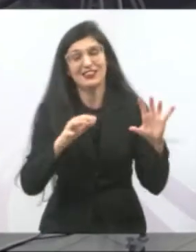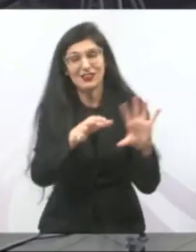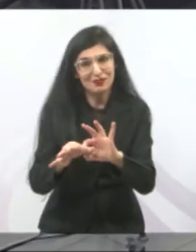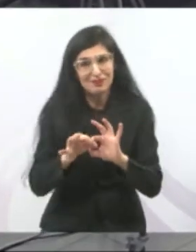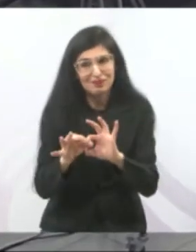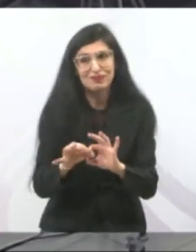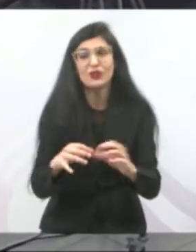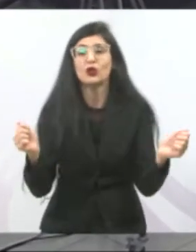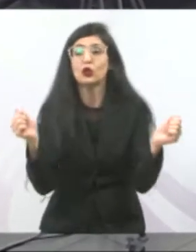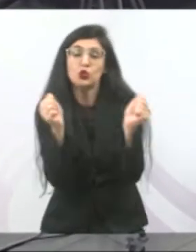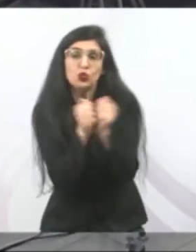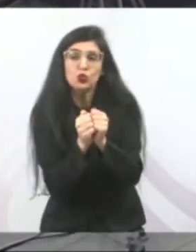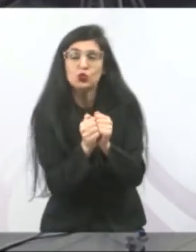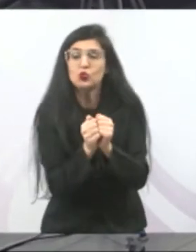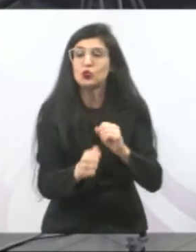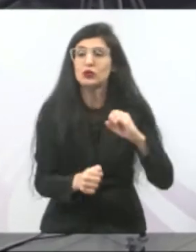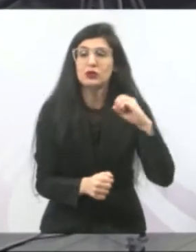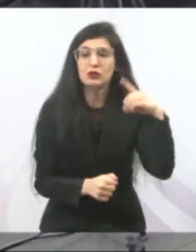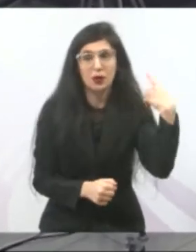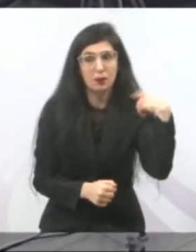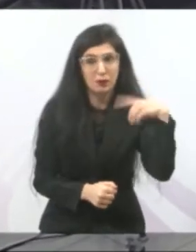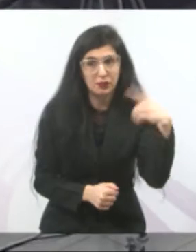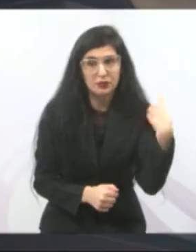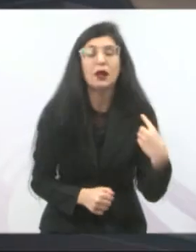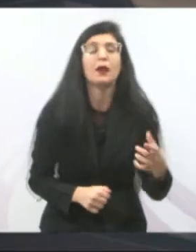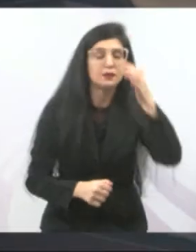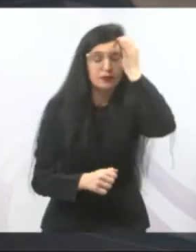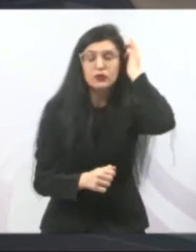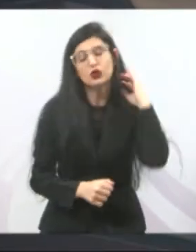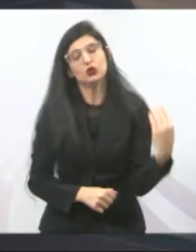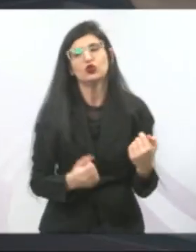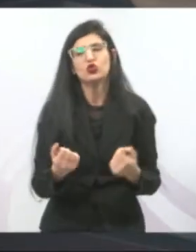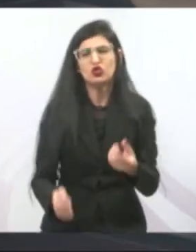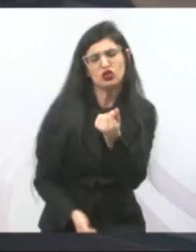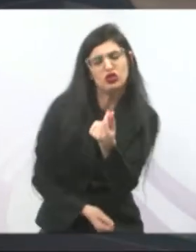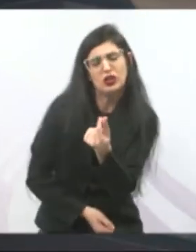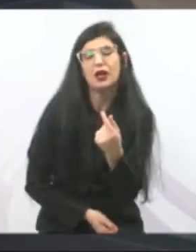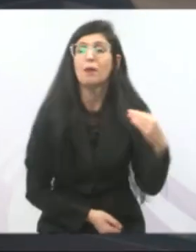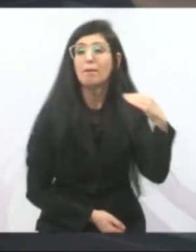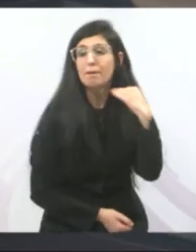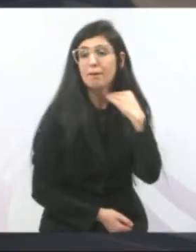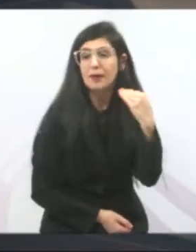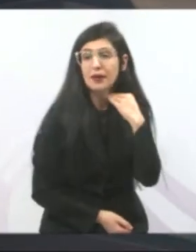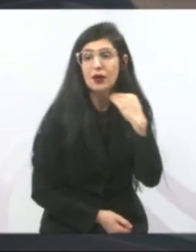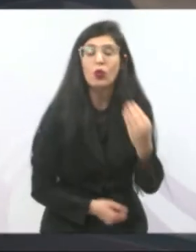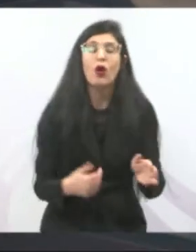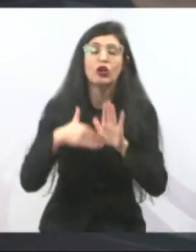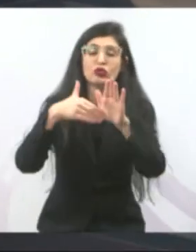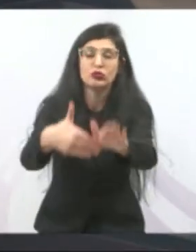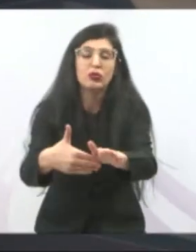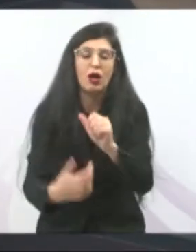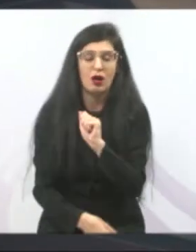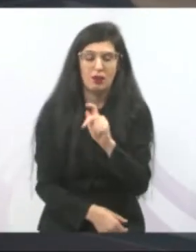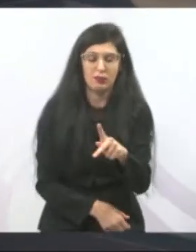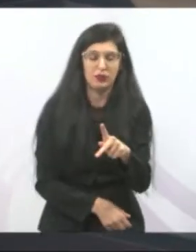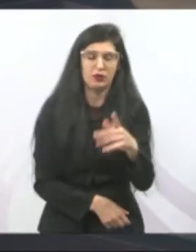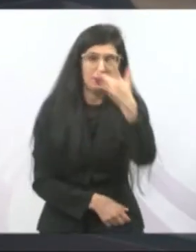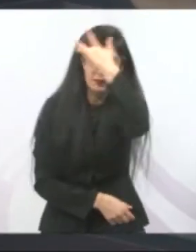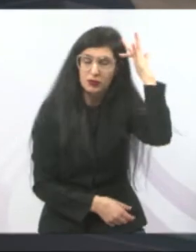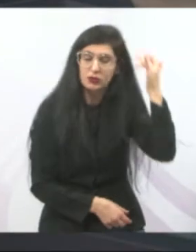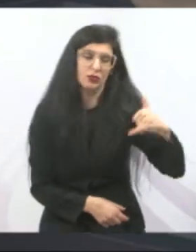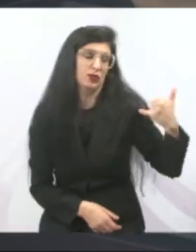Requeremos ao excelentíssimo senhor presidente dessa casa, cumpridas as formalidades regimentais, seja constado na ata